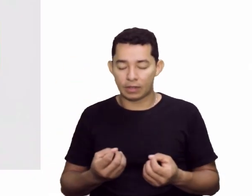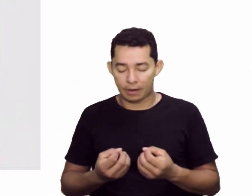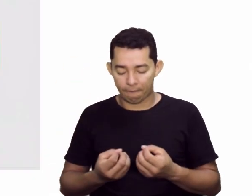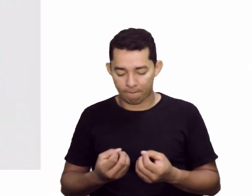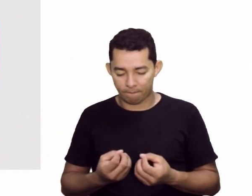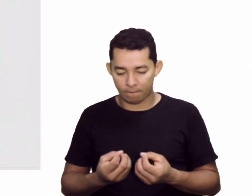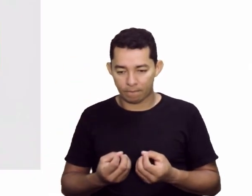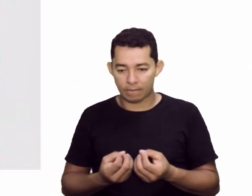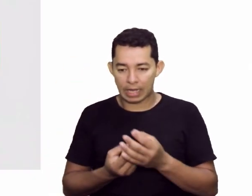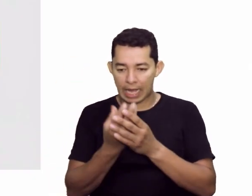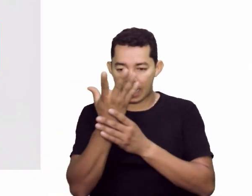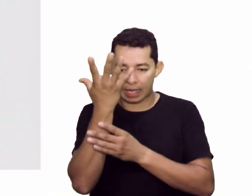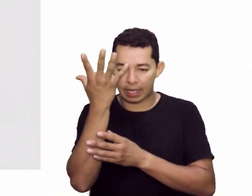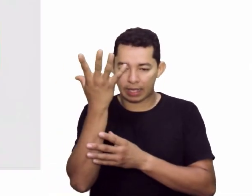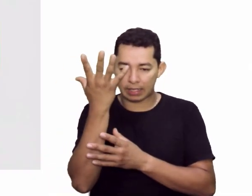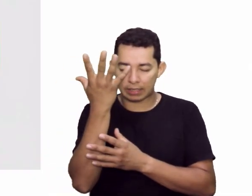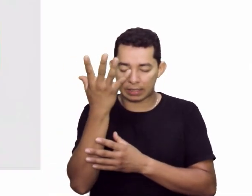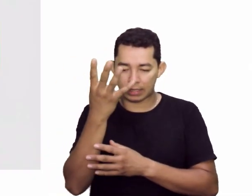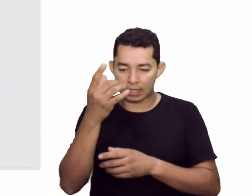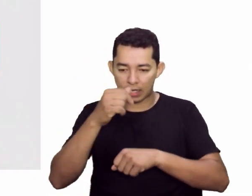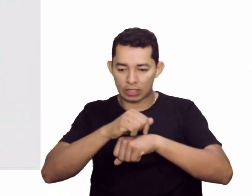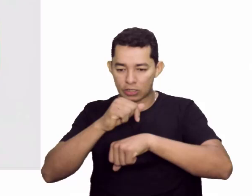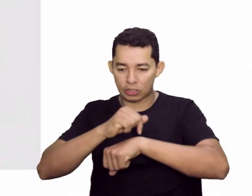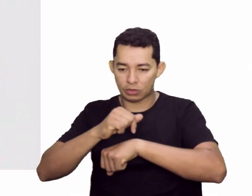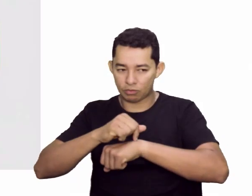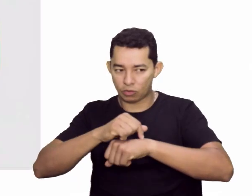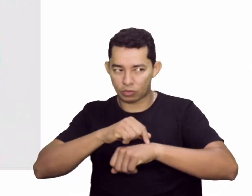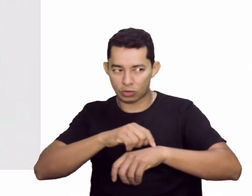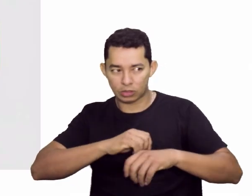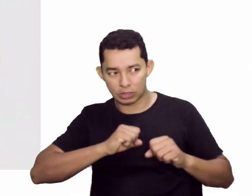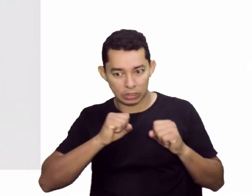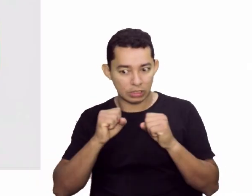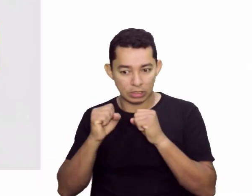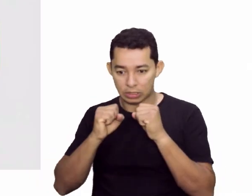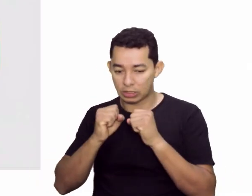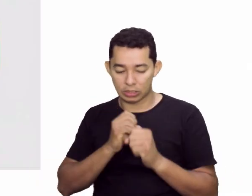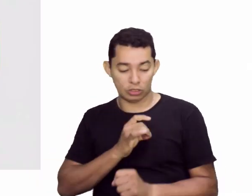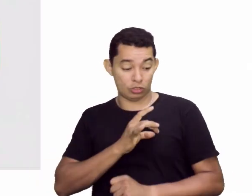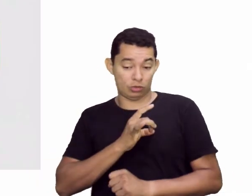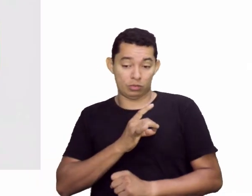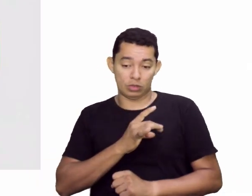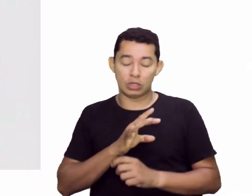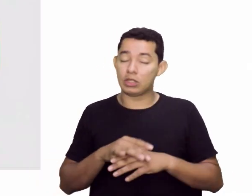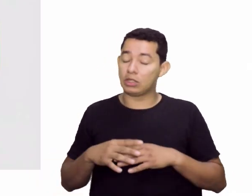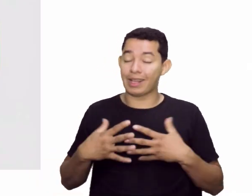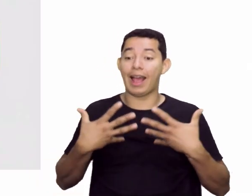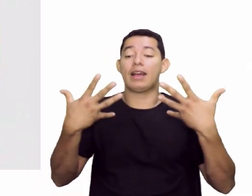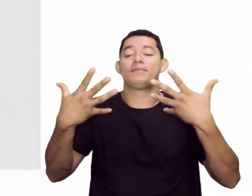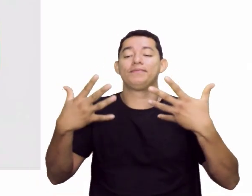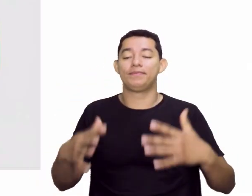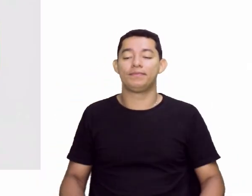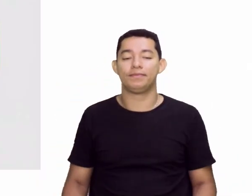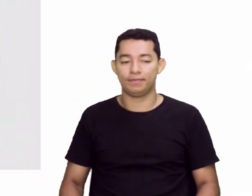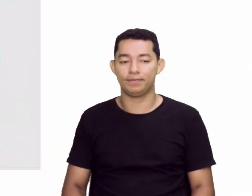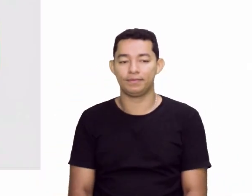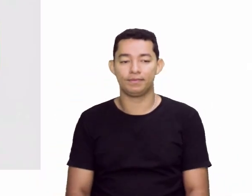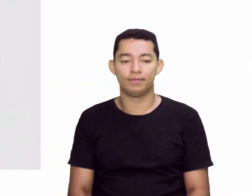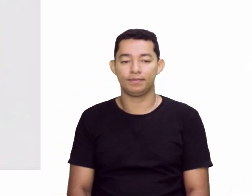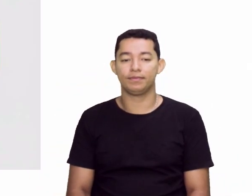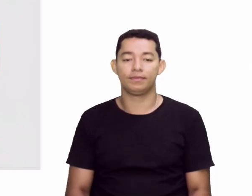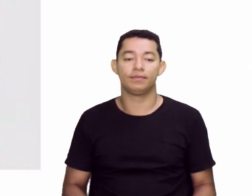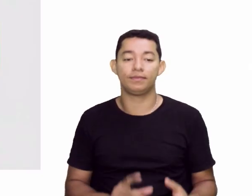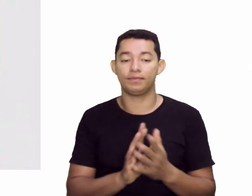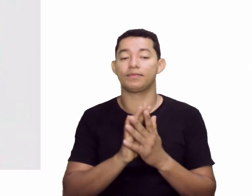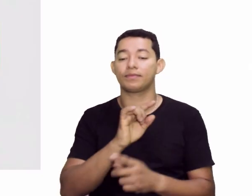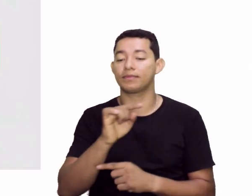momentos de alegria e tudo mais. E a música tem essa propriedade aí, tá? O objetivo, então, através